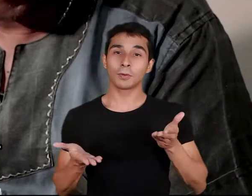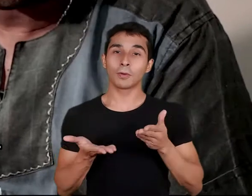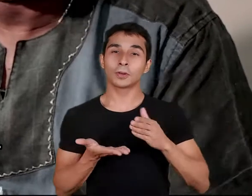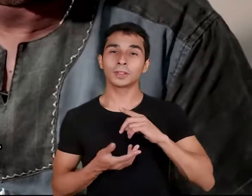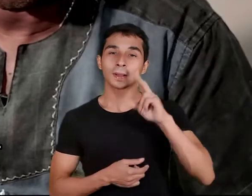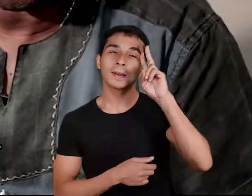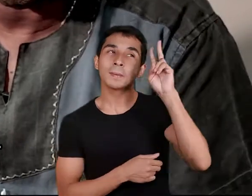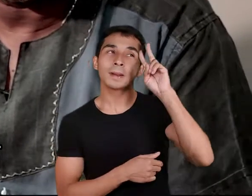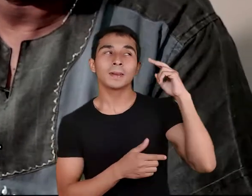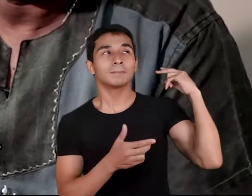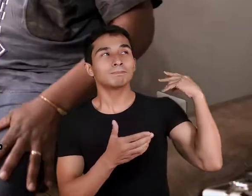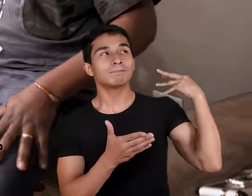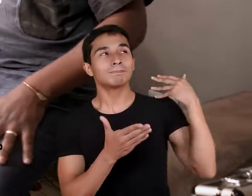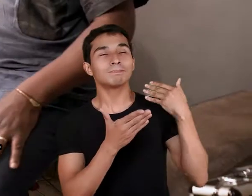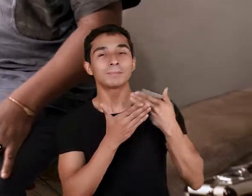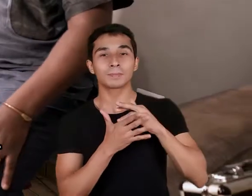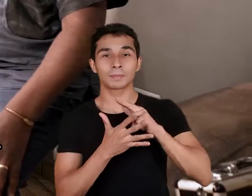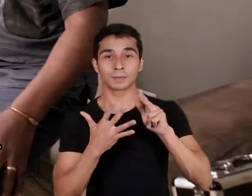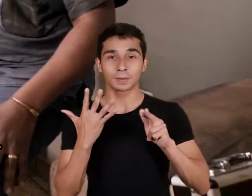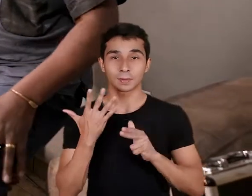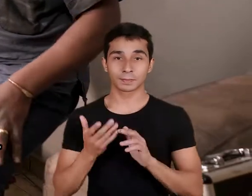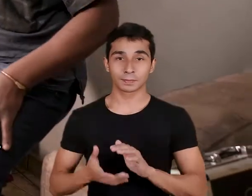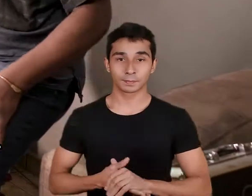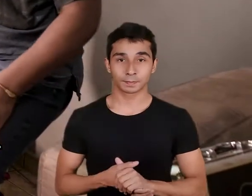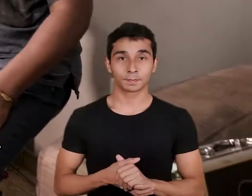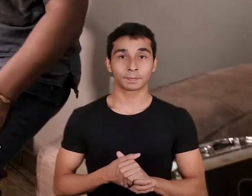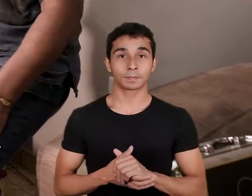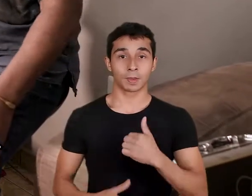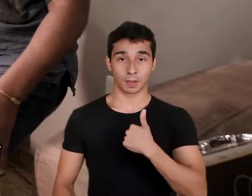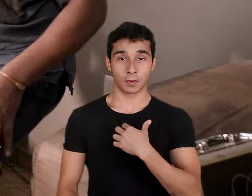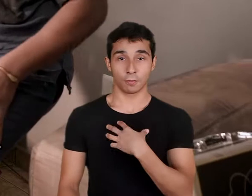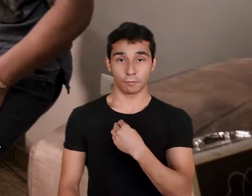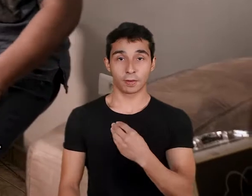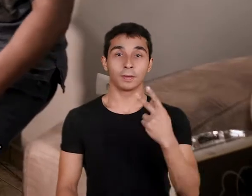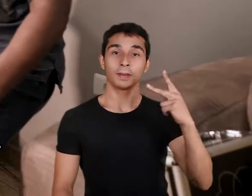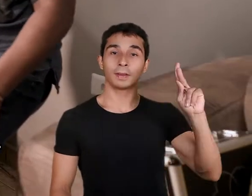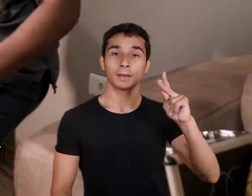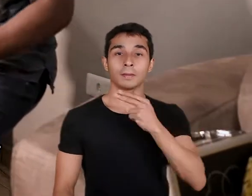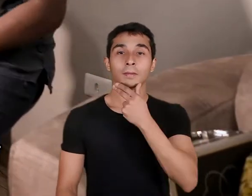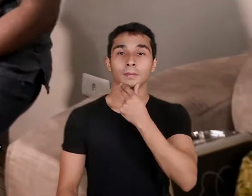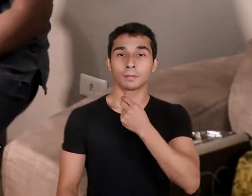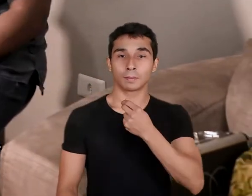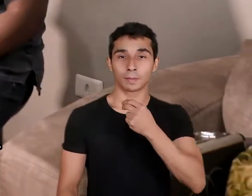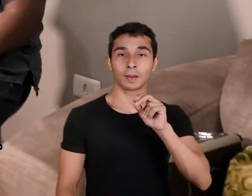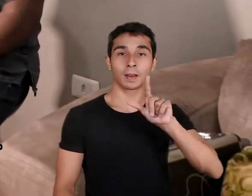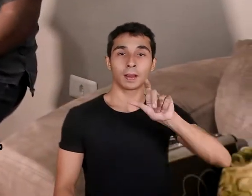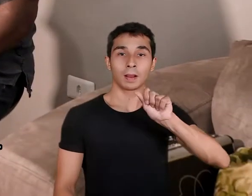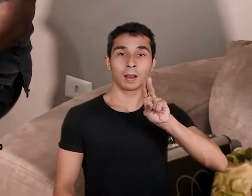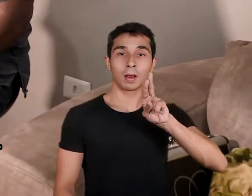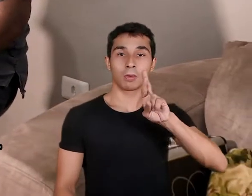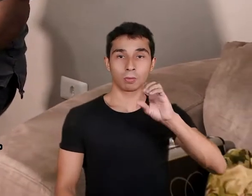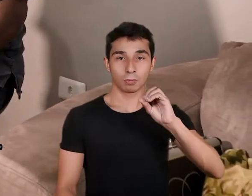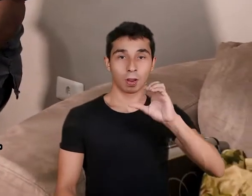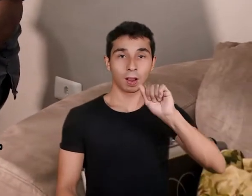dessas recordações, né? Eu sou filho de Lauro Casemiro e